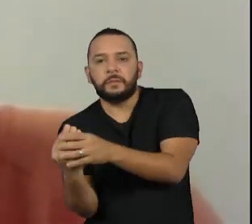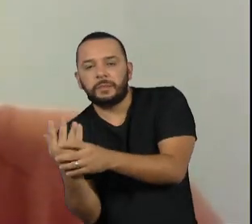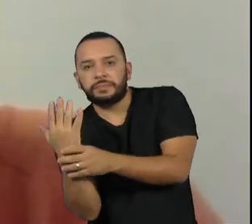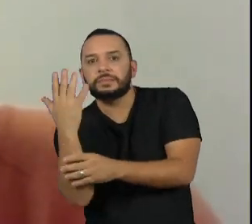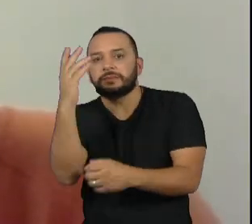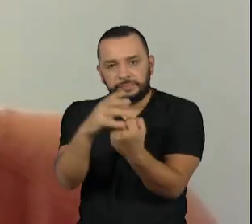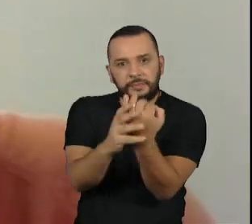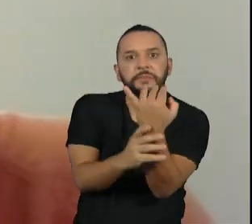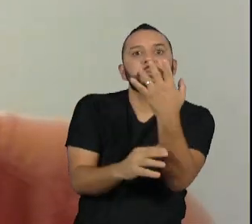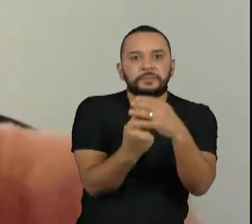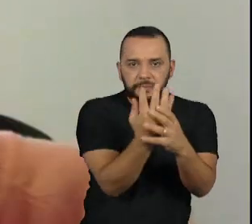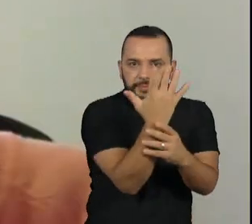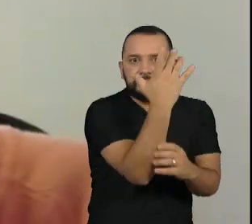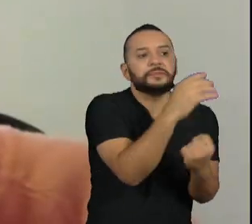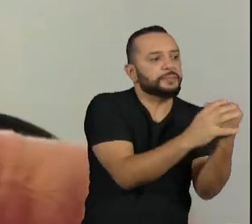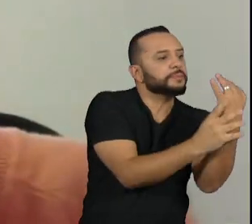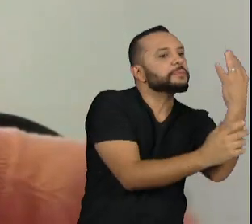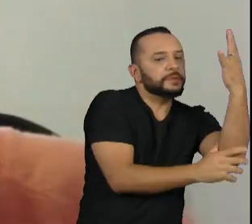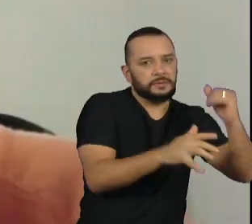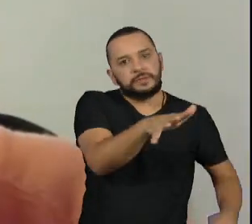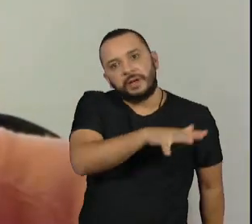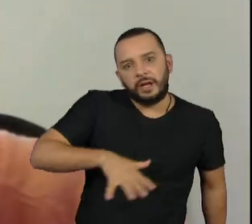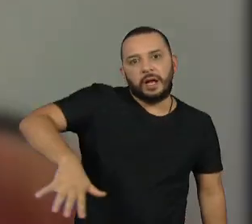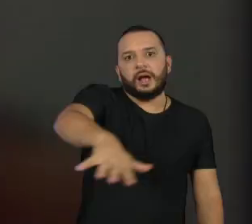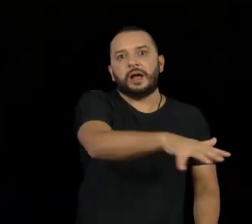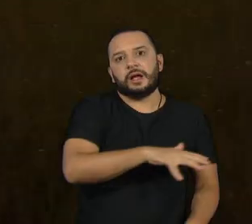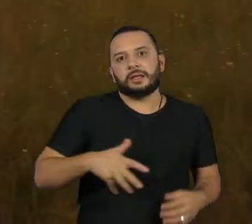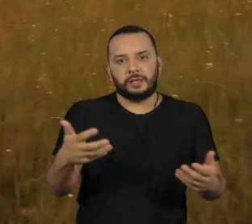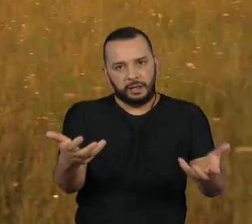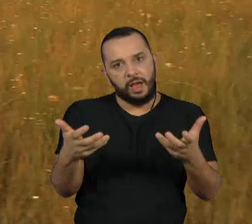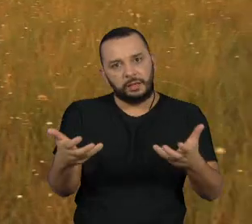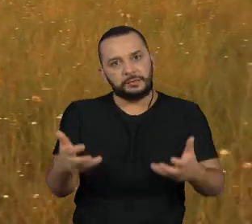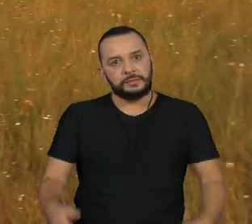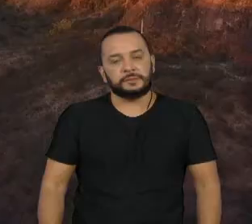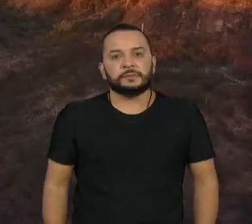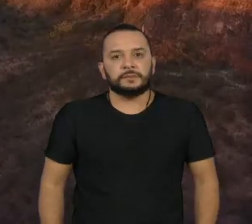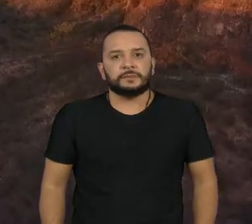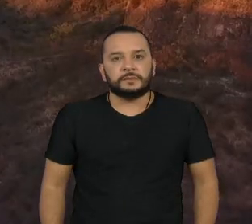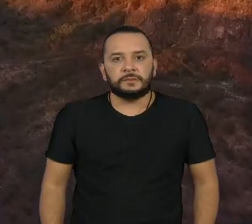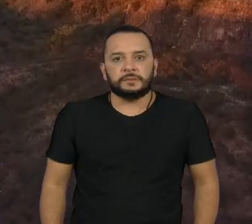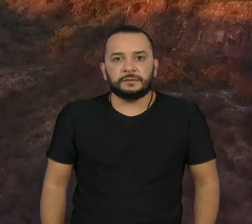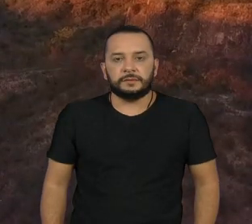também pela restauração, né, do que já foi desmatado.